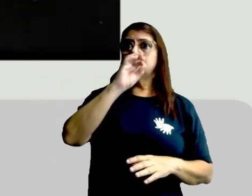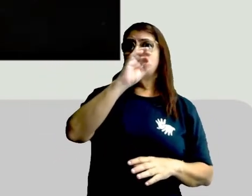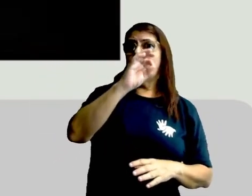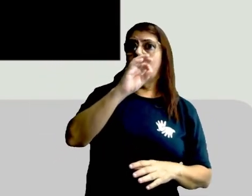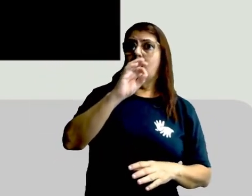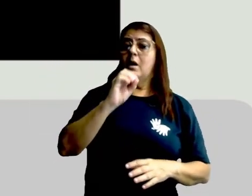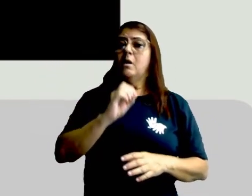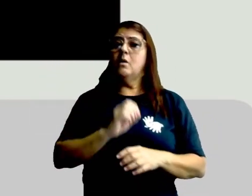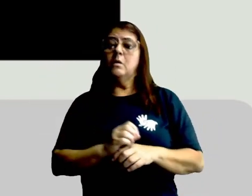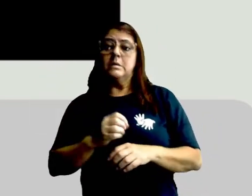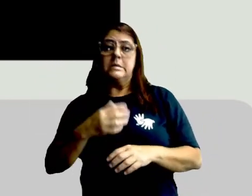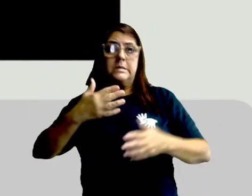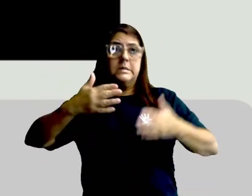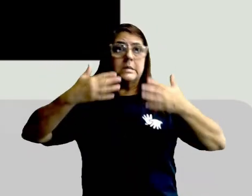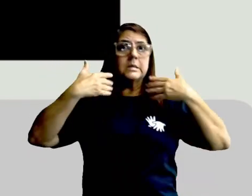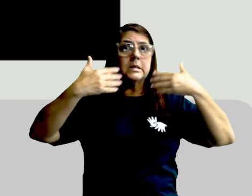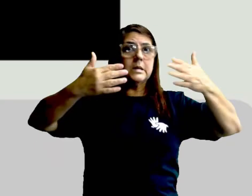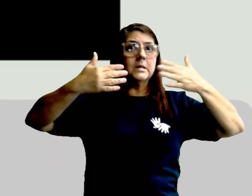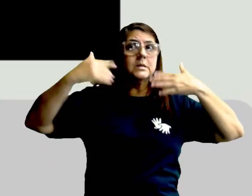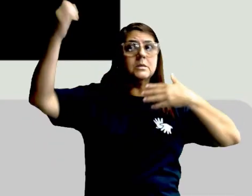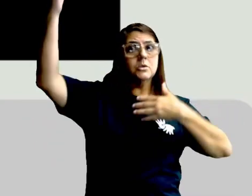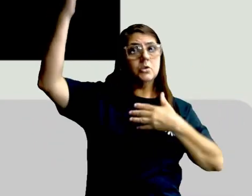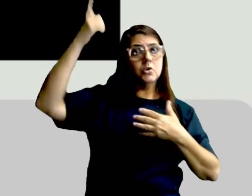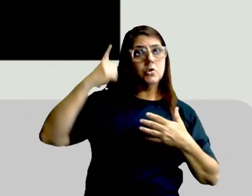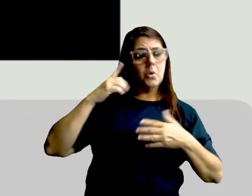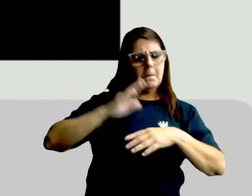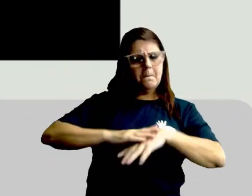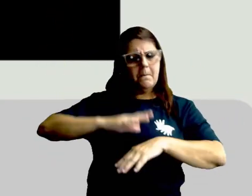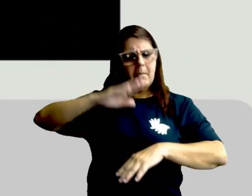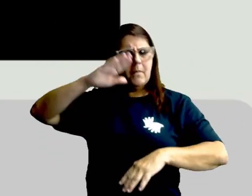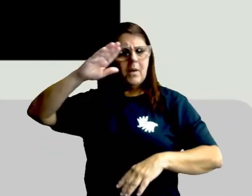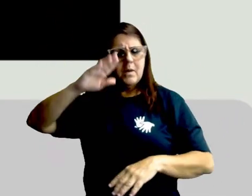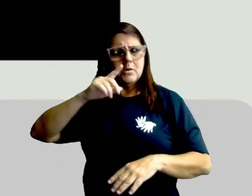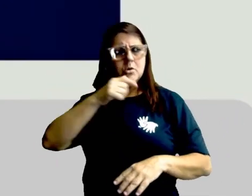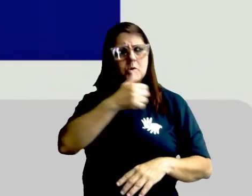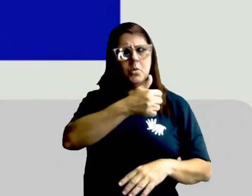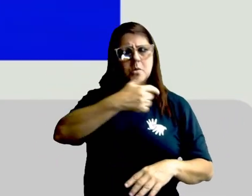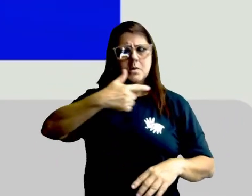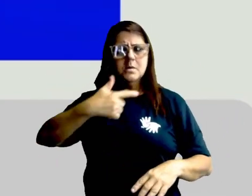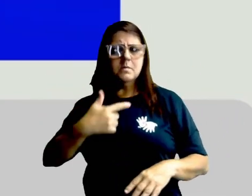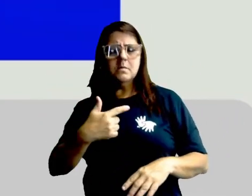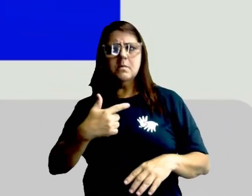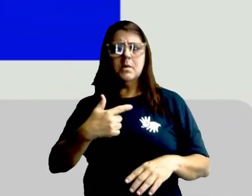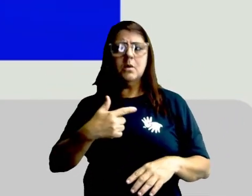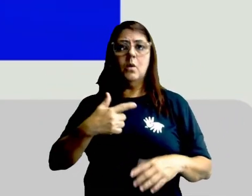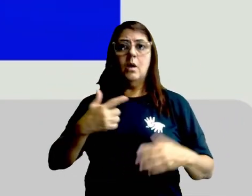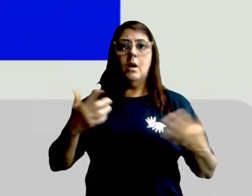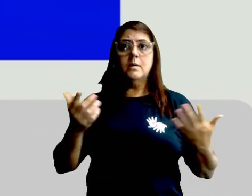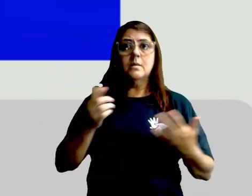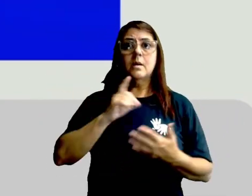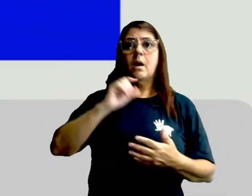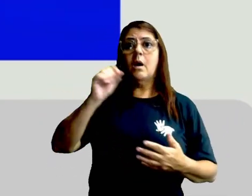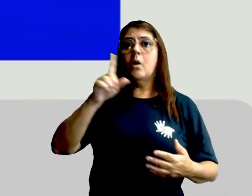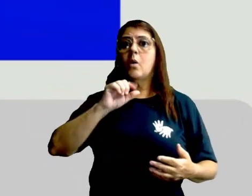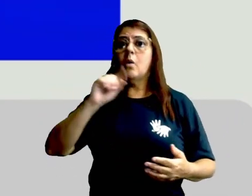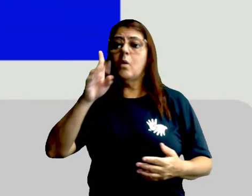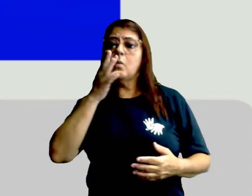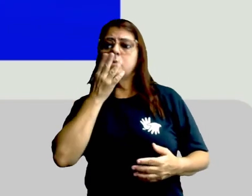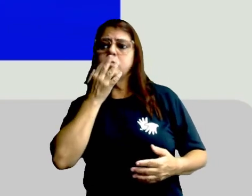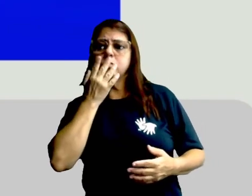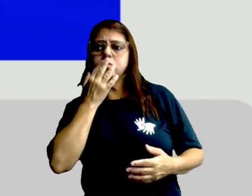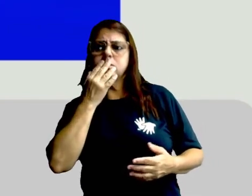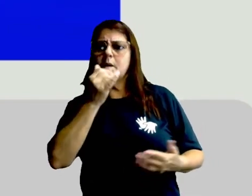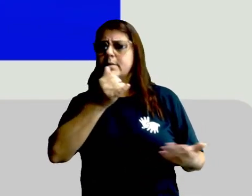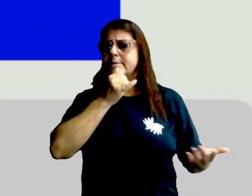parecer avermelhado. Se o Sol fosse mais quente, digamos que 12.000 graus, ele iria ter a cor azul. Um exemplo